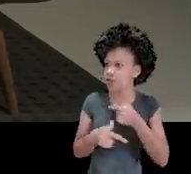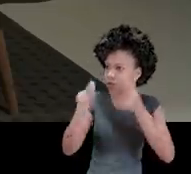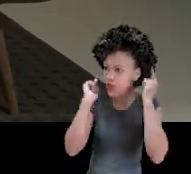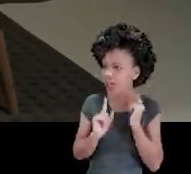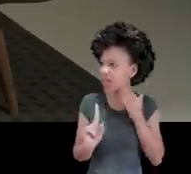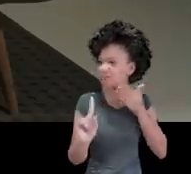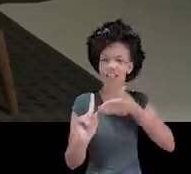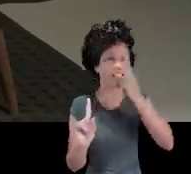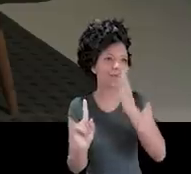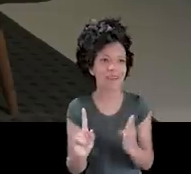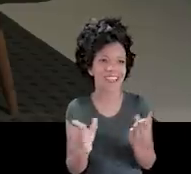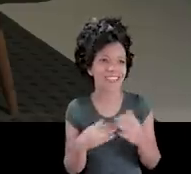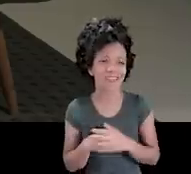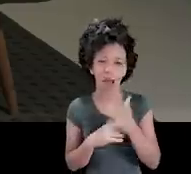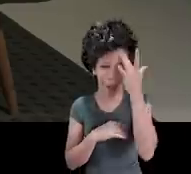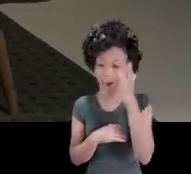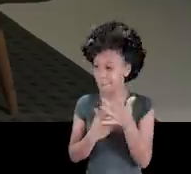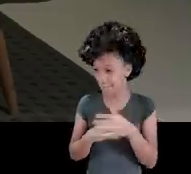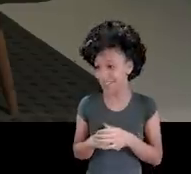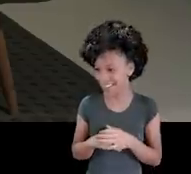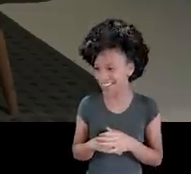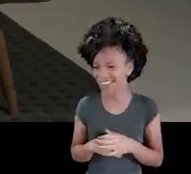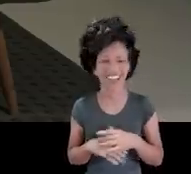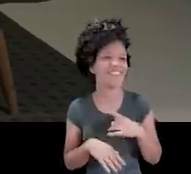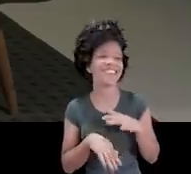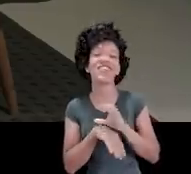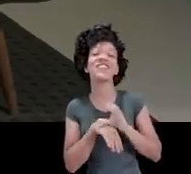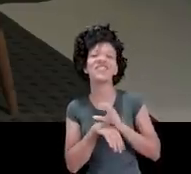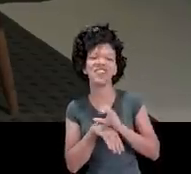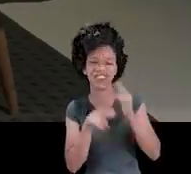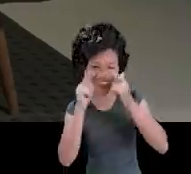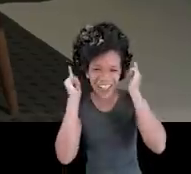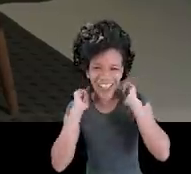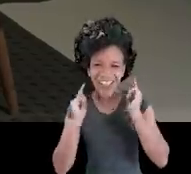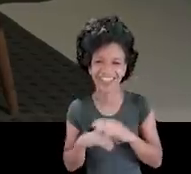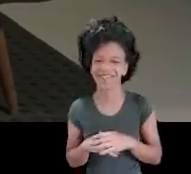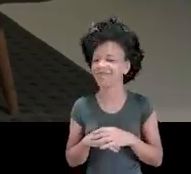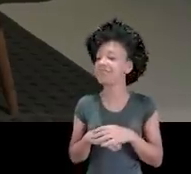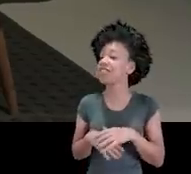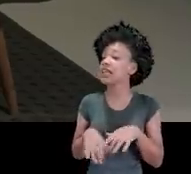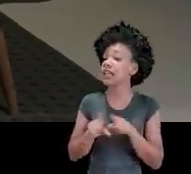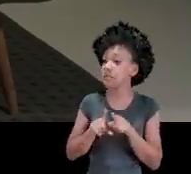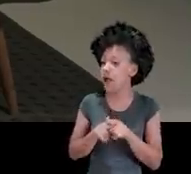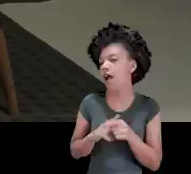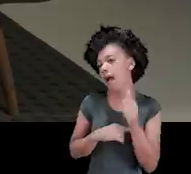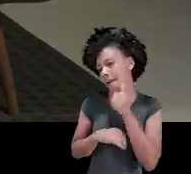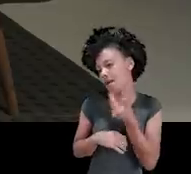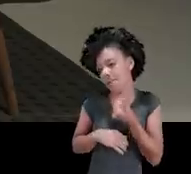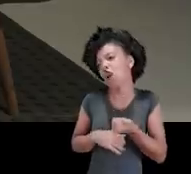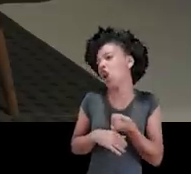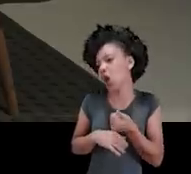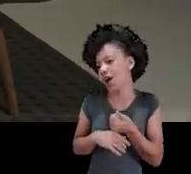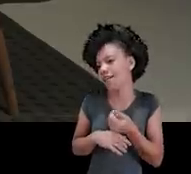do Brasil. Amanhã, continua o curso do careca. Né? É quando chega a mulher. Vamos lançar um curso. Até nisso, a mulher melhora o homem.